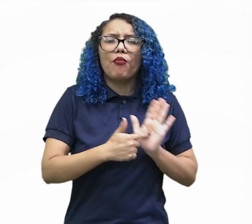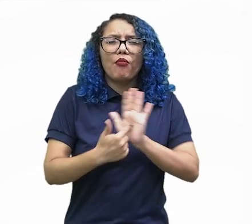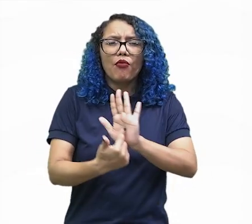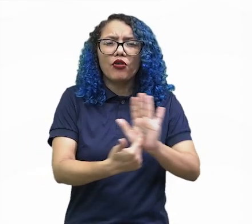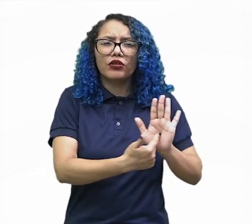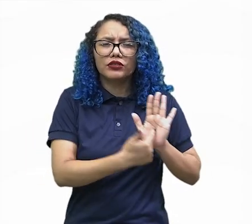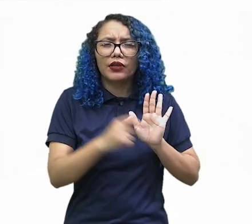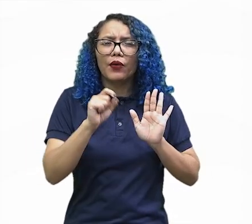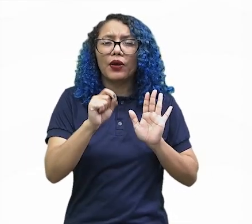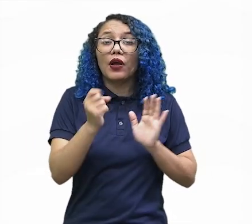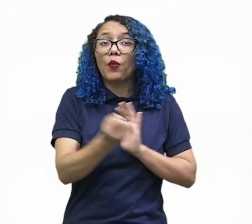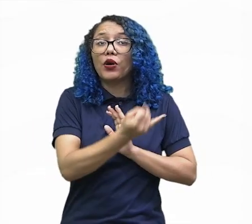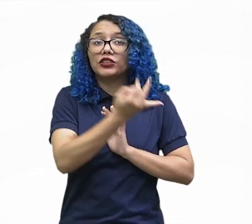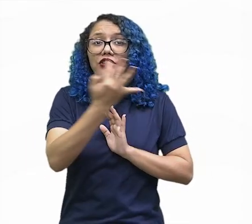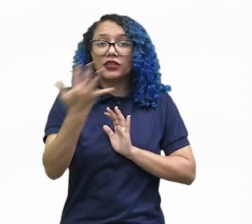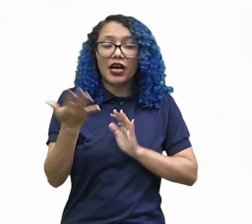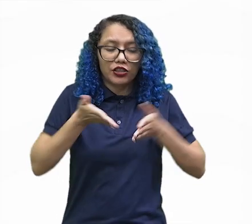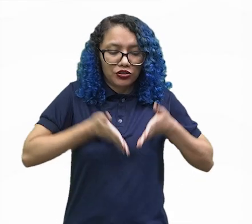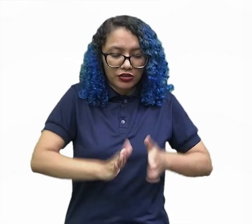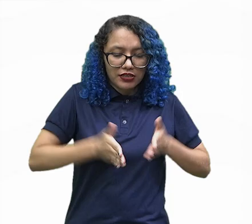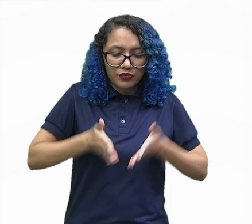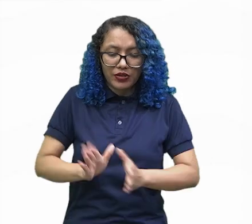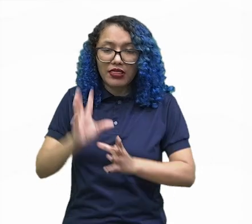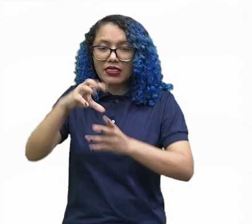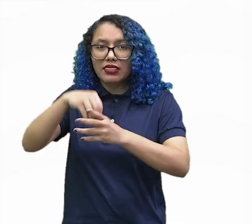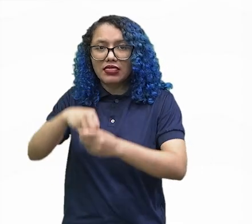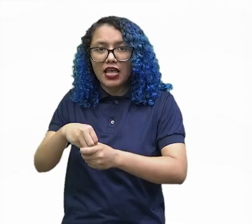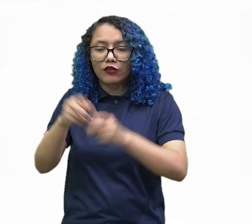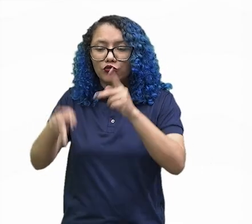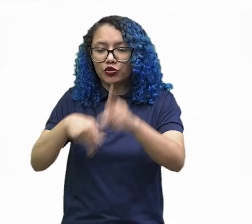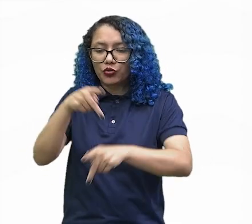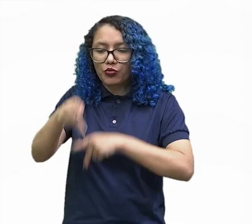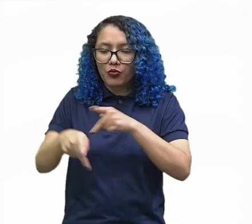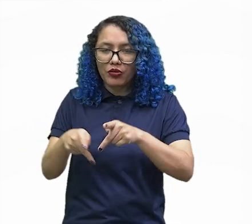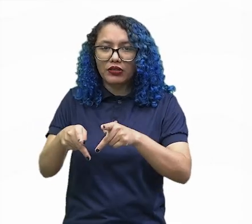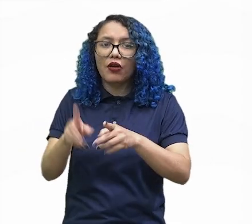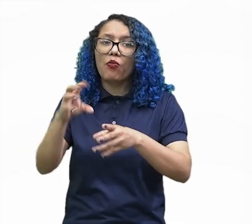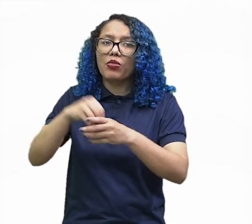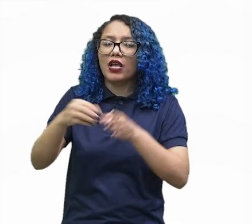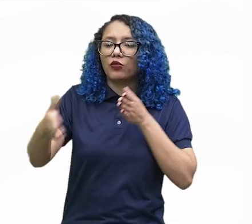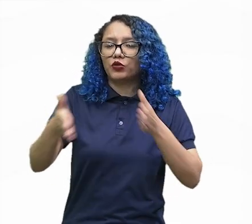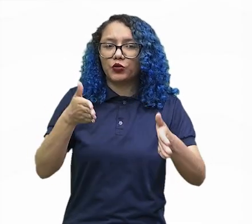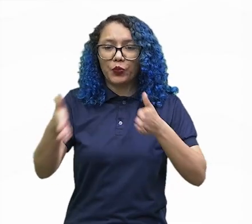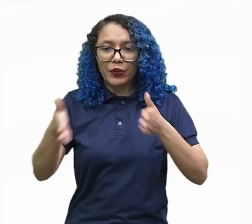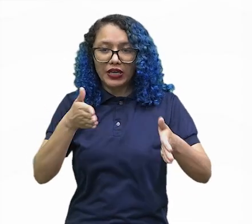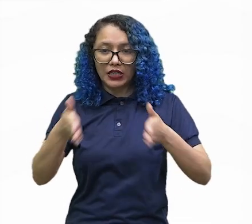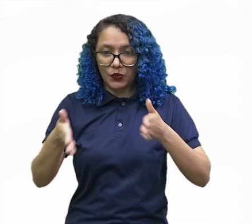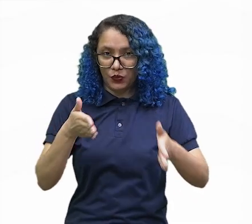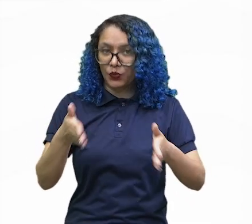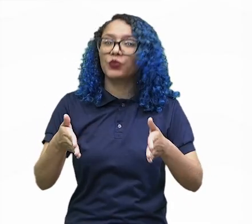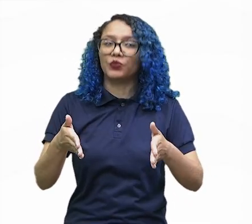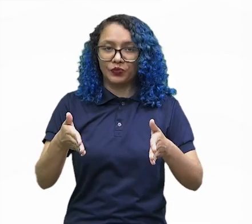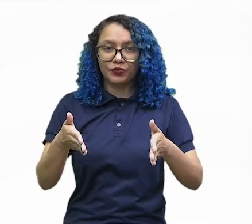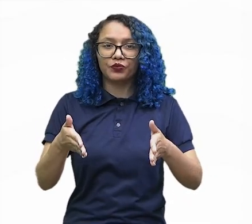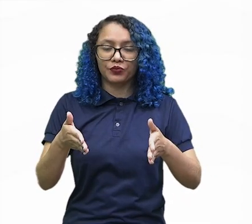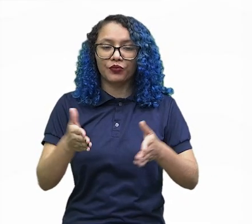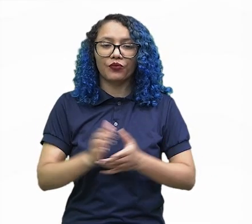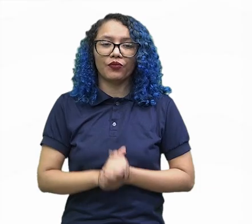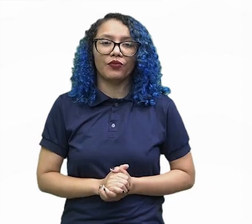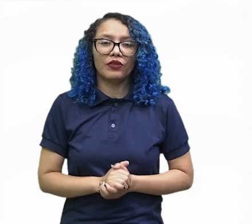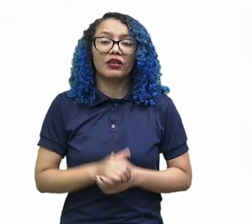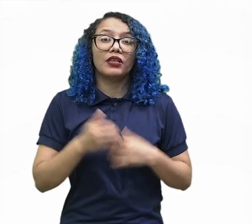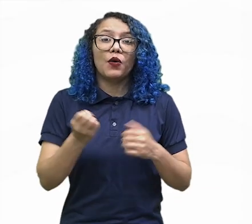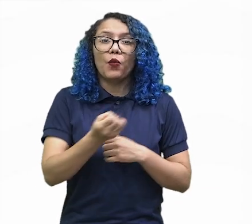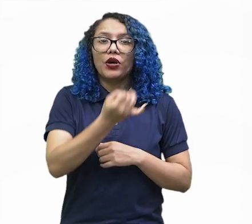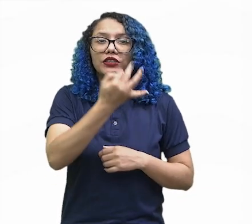quê? O número de nascimentos em uma população durante um intervalo de tempo, tá? Então, é